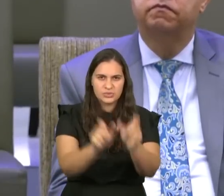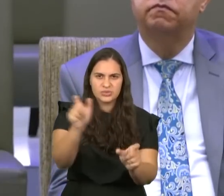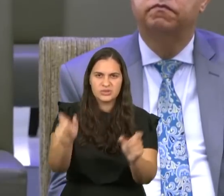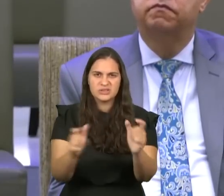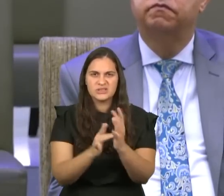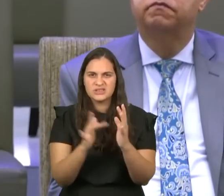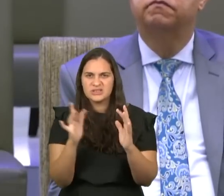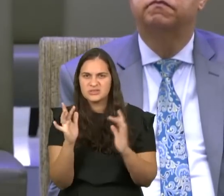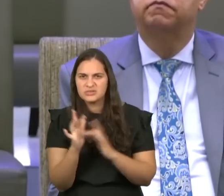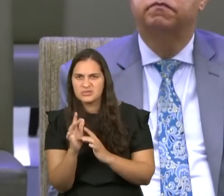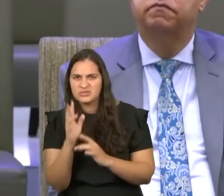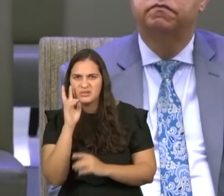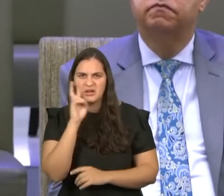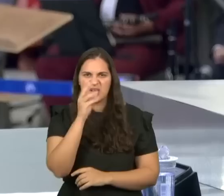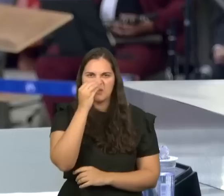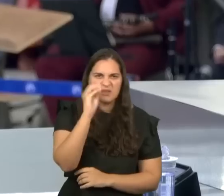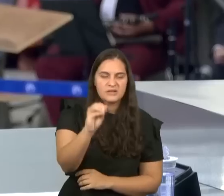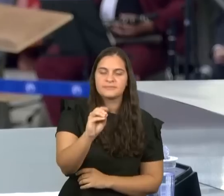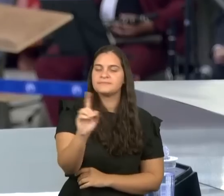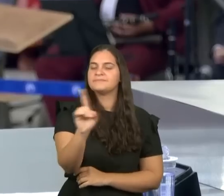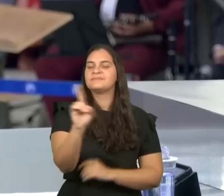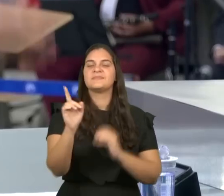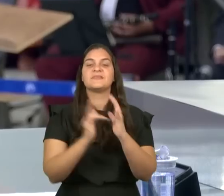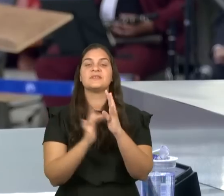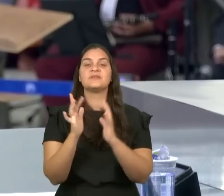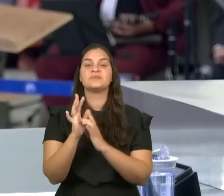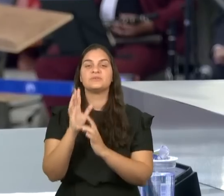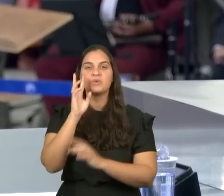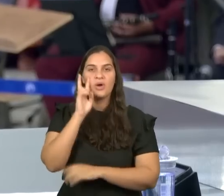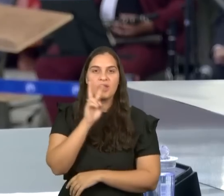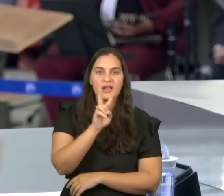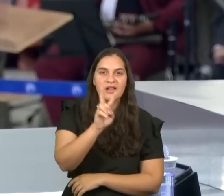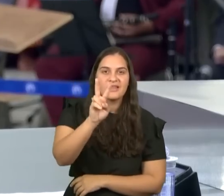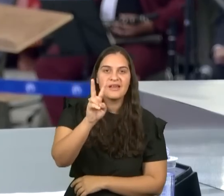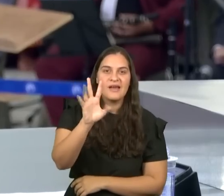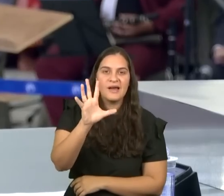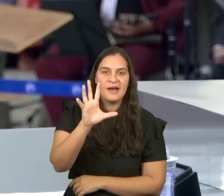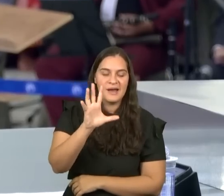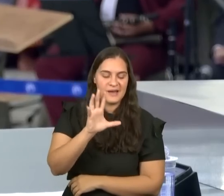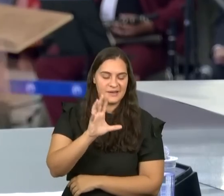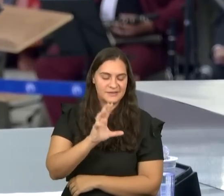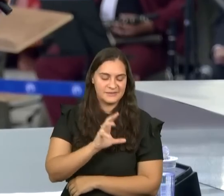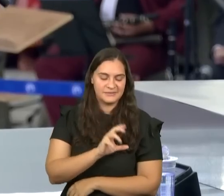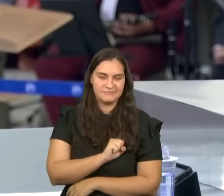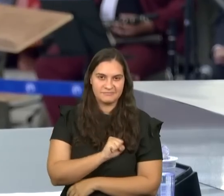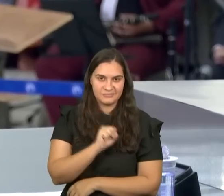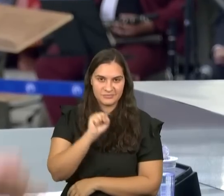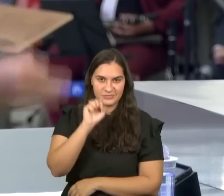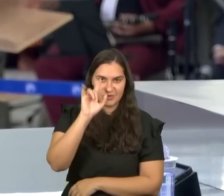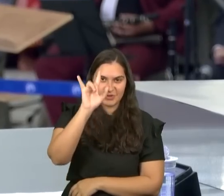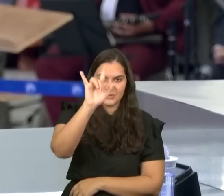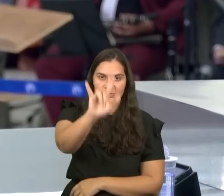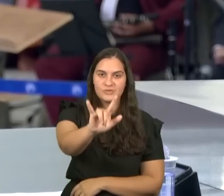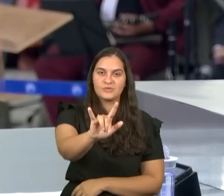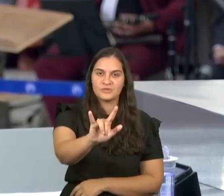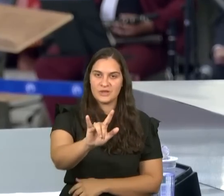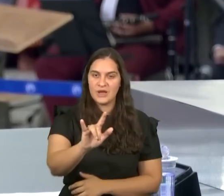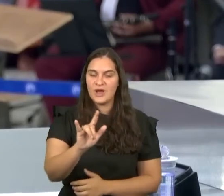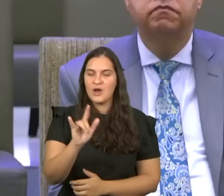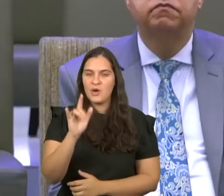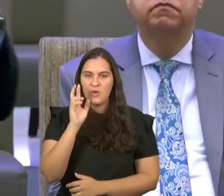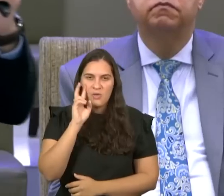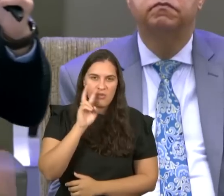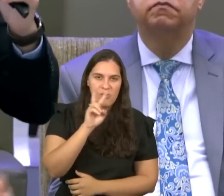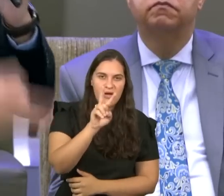outro olhar ele está olhando com um olhar de amor com olhar de compaixão com um olhar de Misericórdia